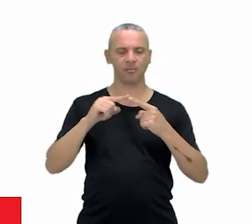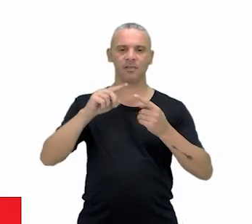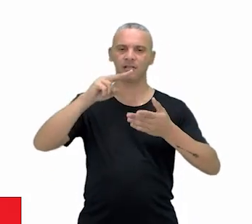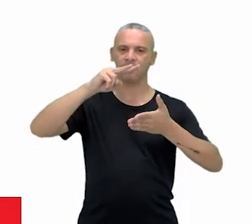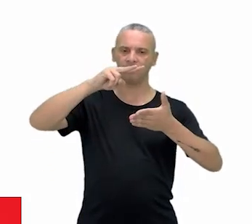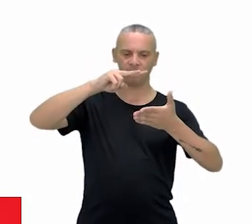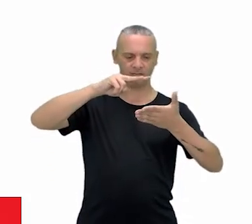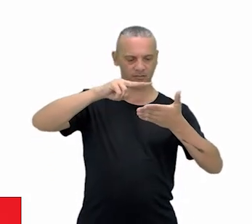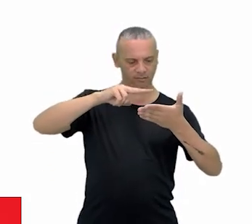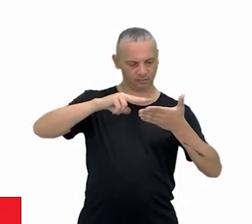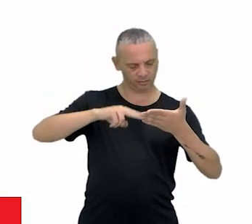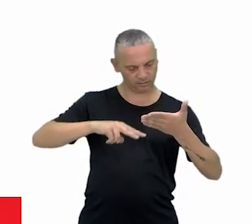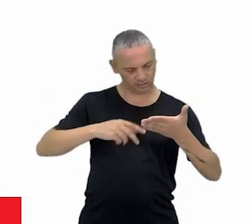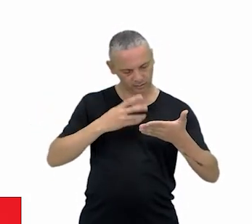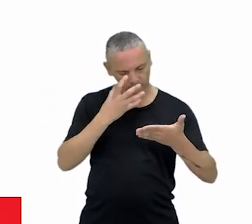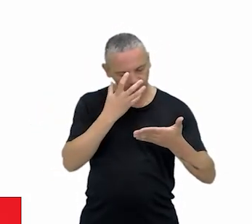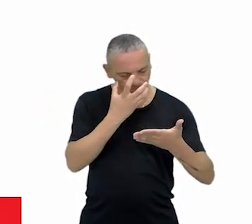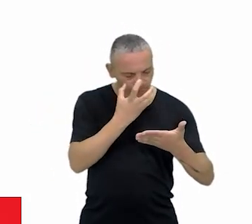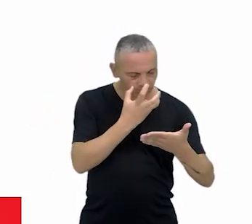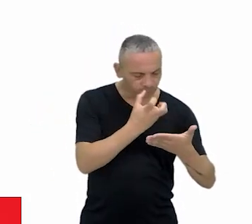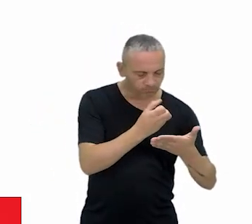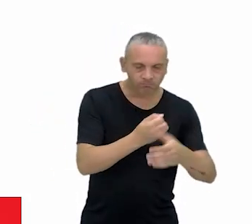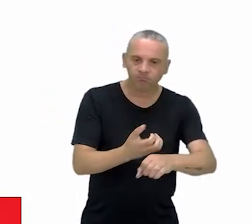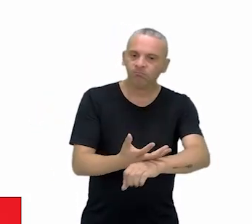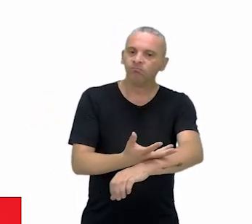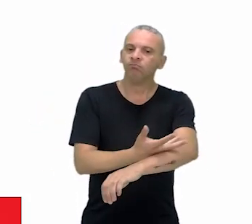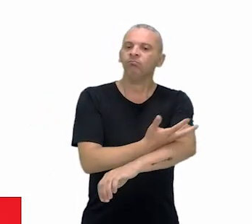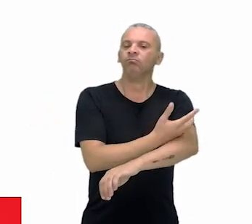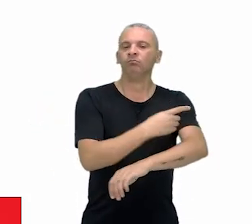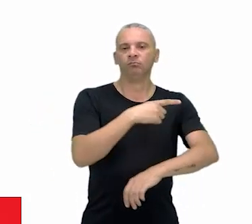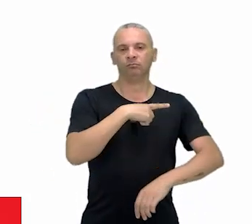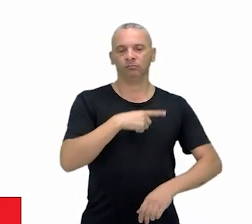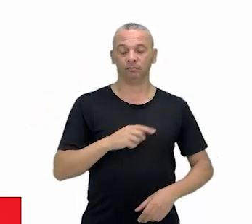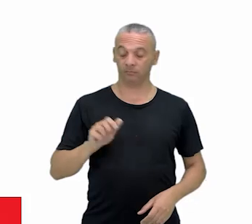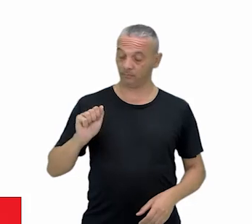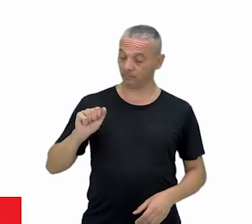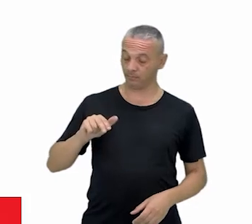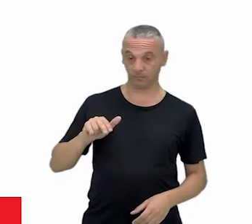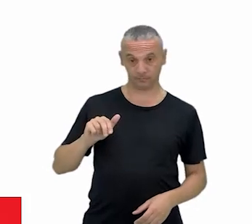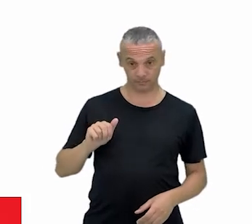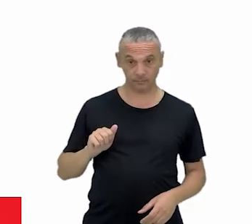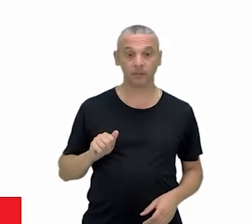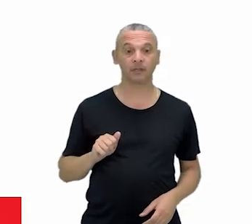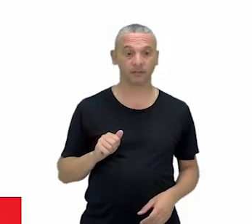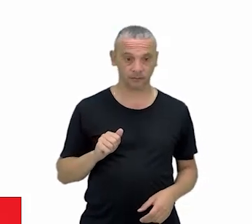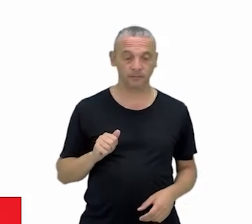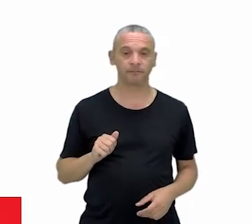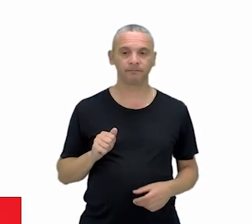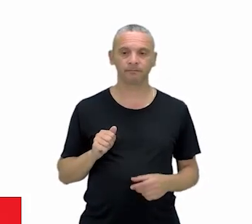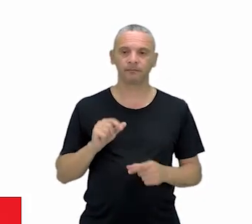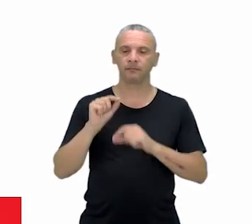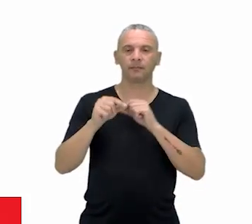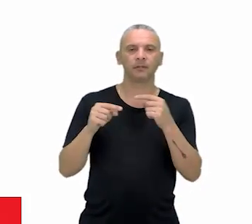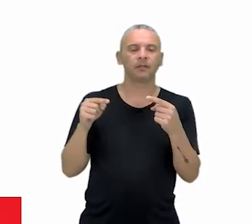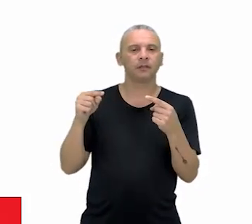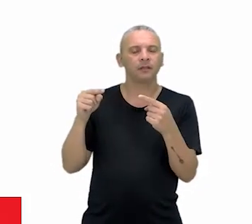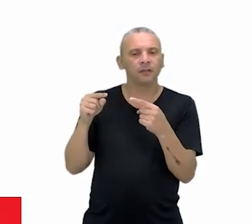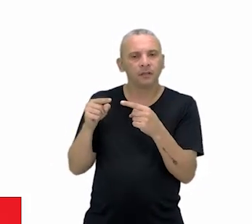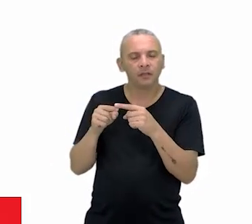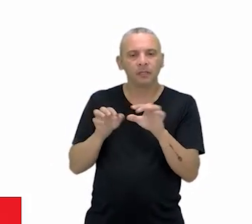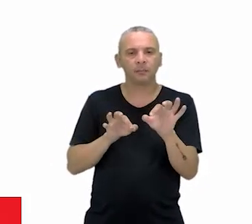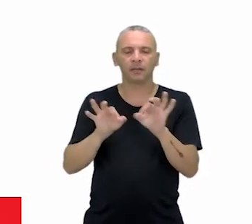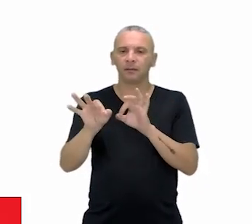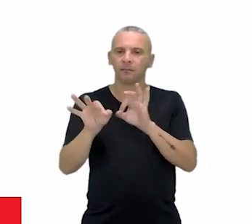leitura cativante e emocionante. Ana Caroline, romance envolvente, nos enlaça na